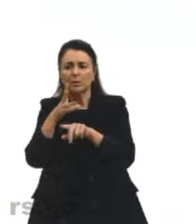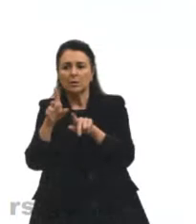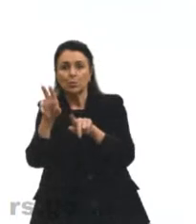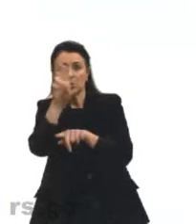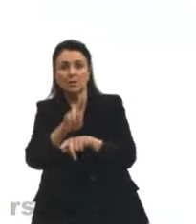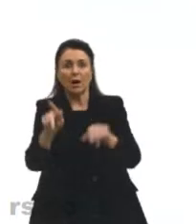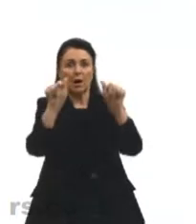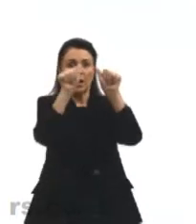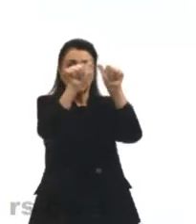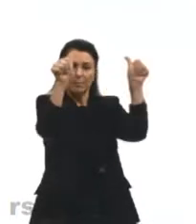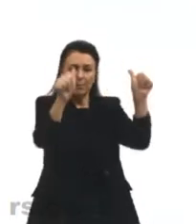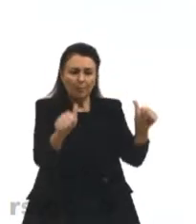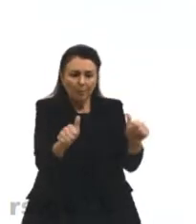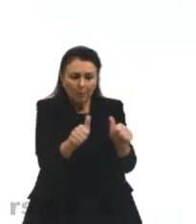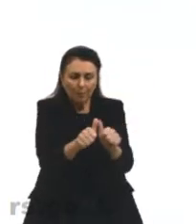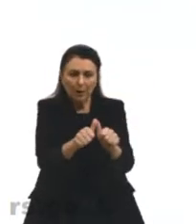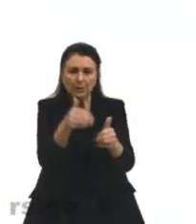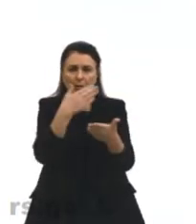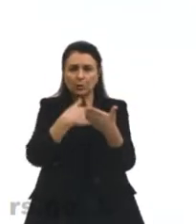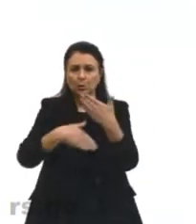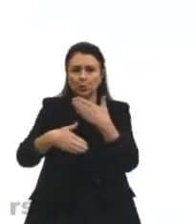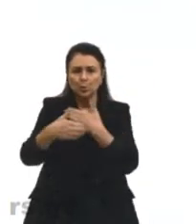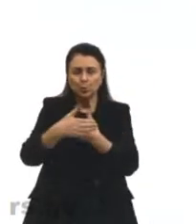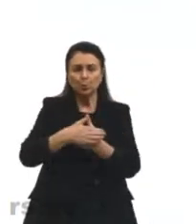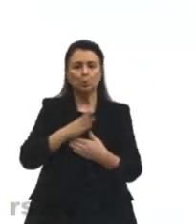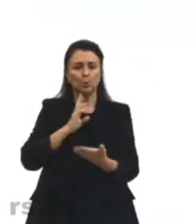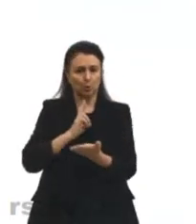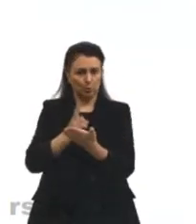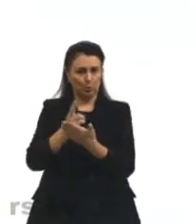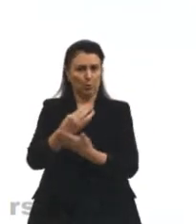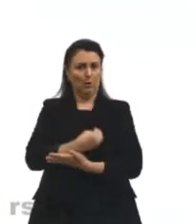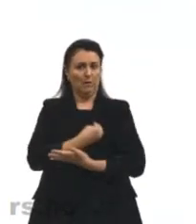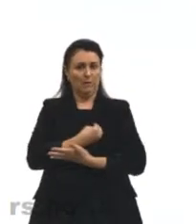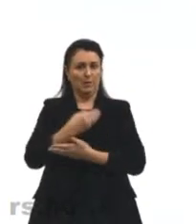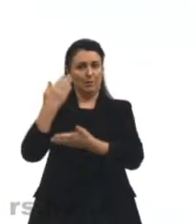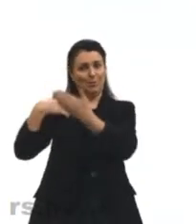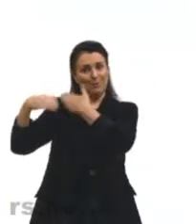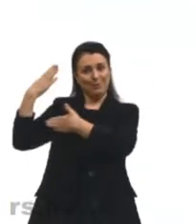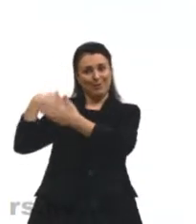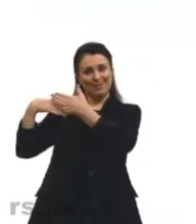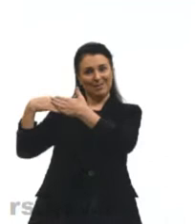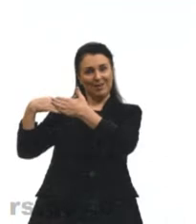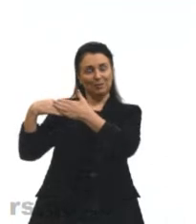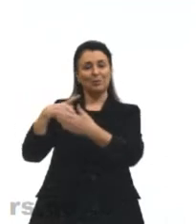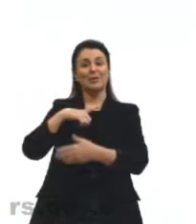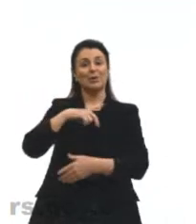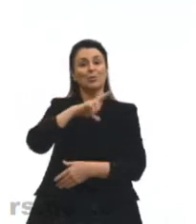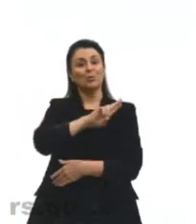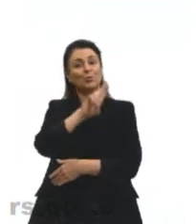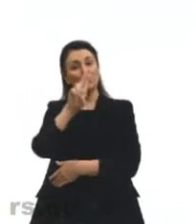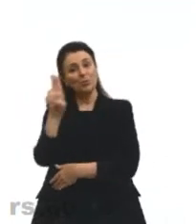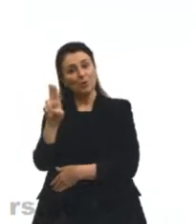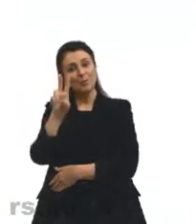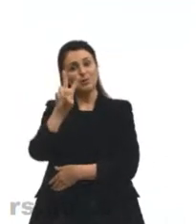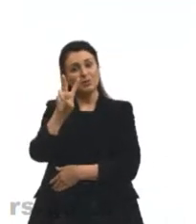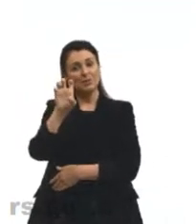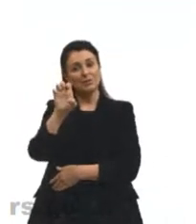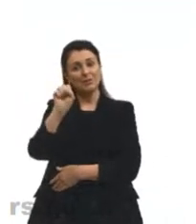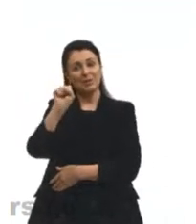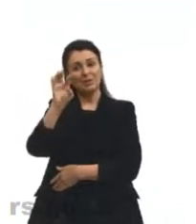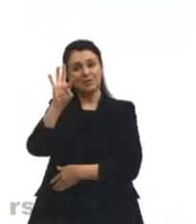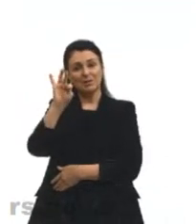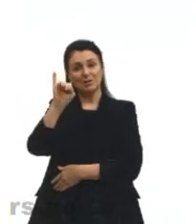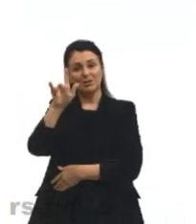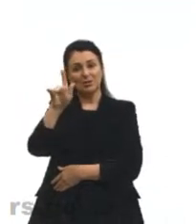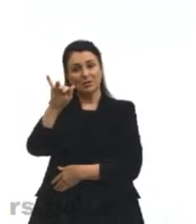imagens e tudo aquilo que sobrevive do passado pode ser considerado um vestígio pode de alguma forma